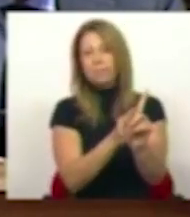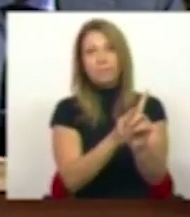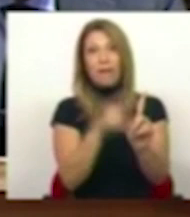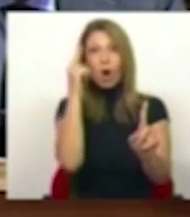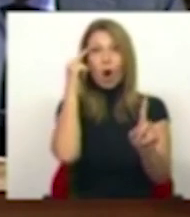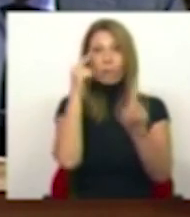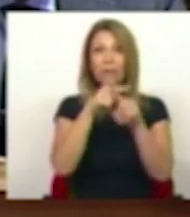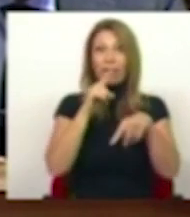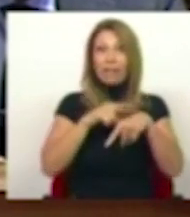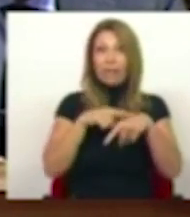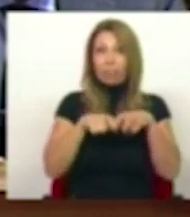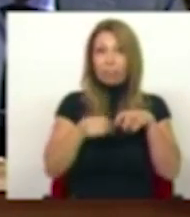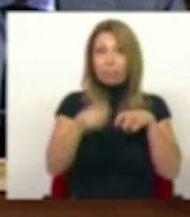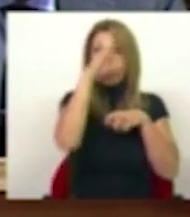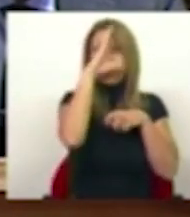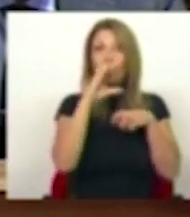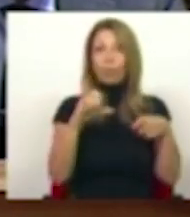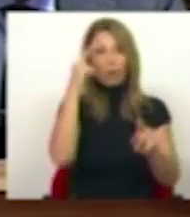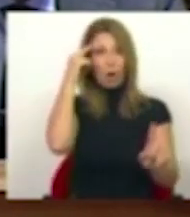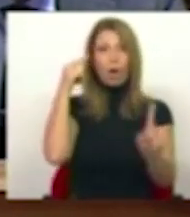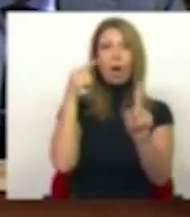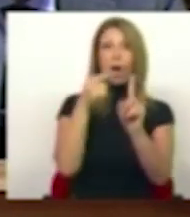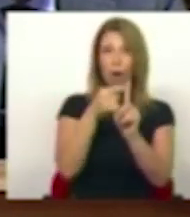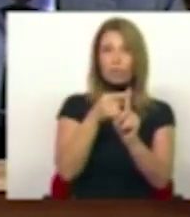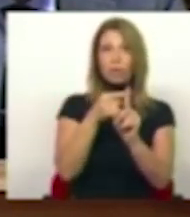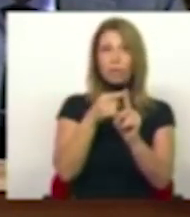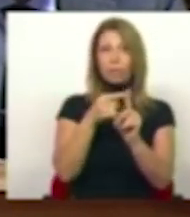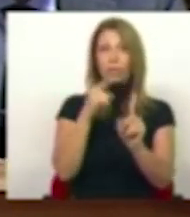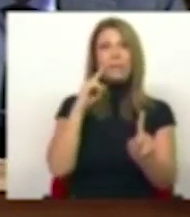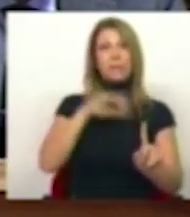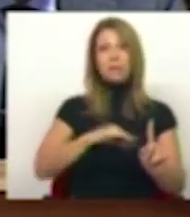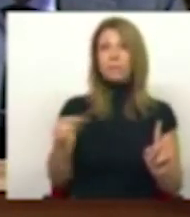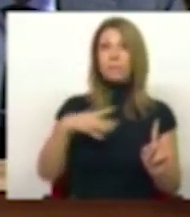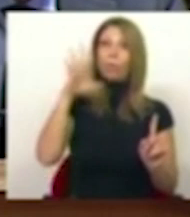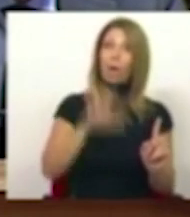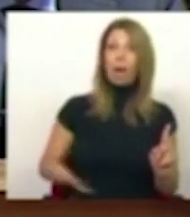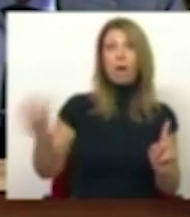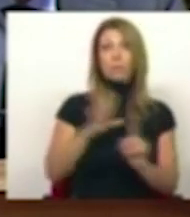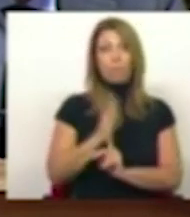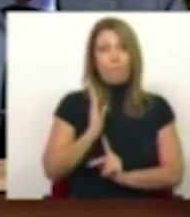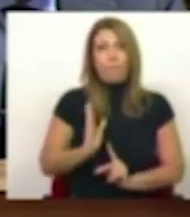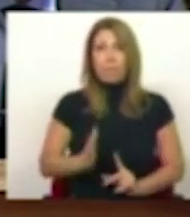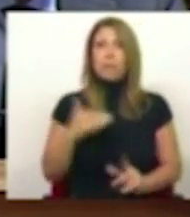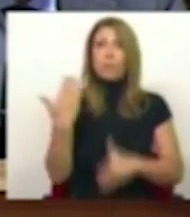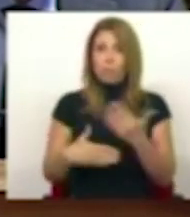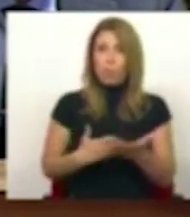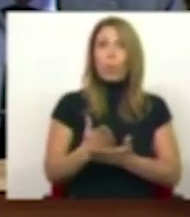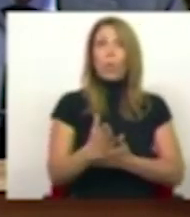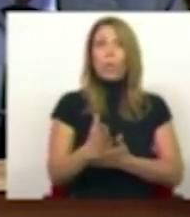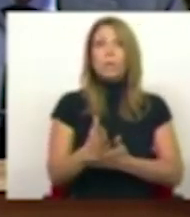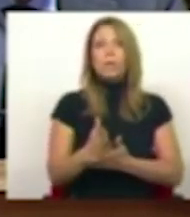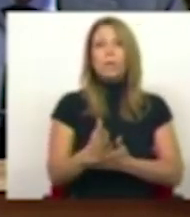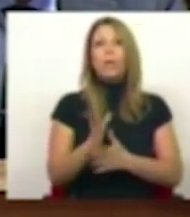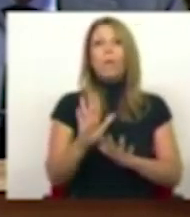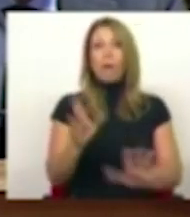legislatura. E o objetivo do salário mínimo nacional tem que ser prosseguido, tendo em vista aquilo que são